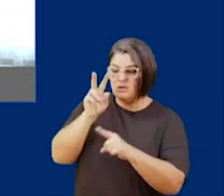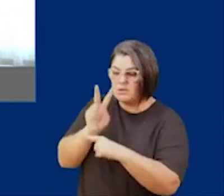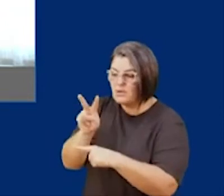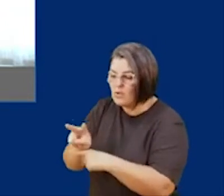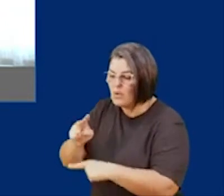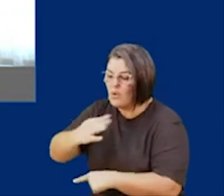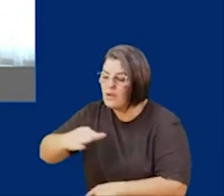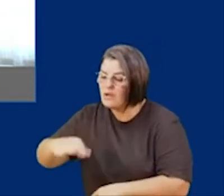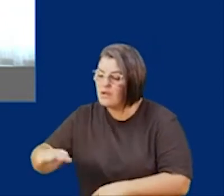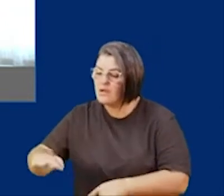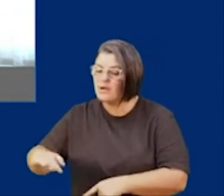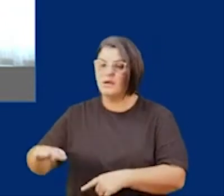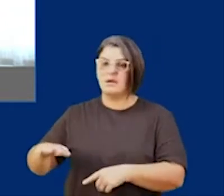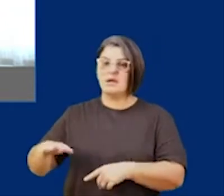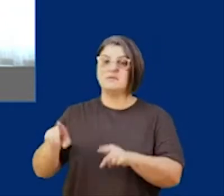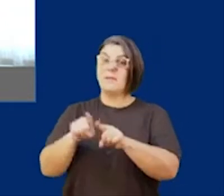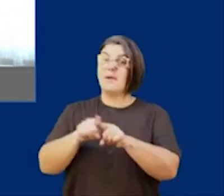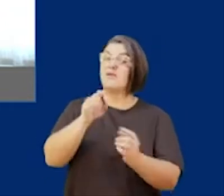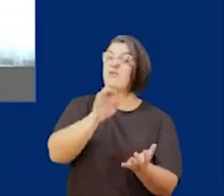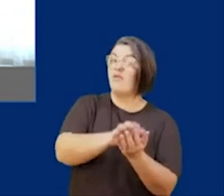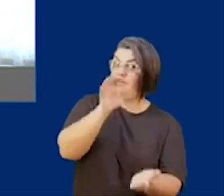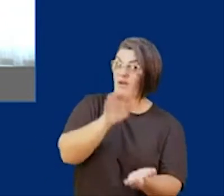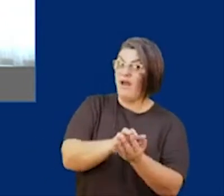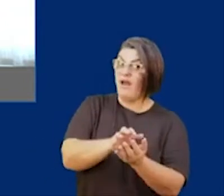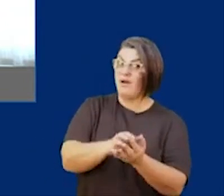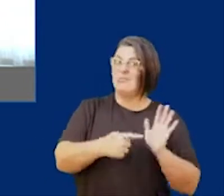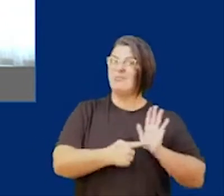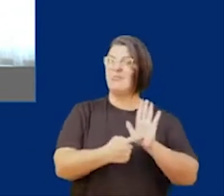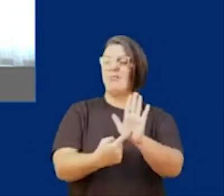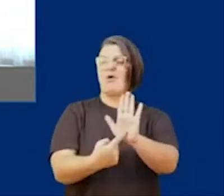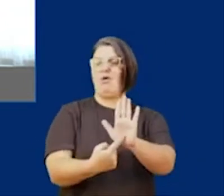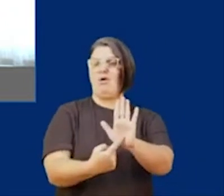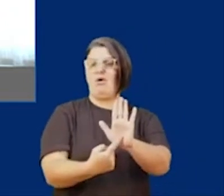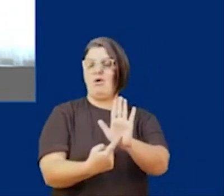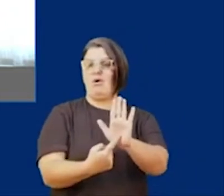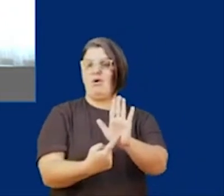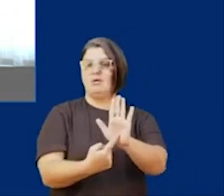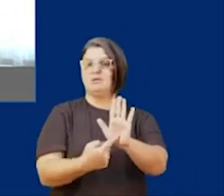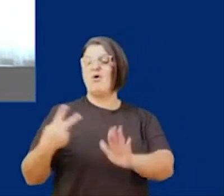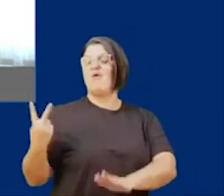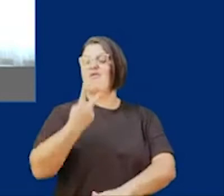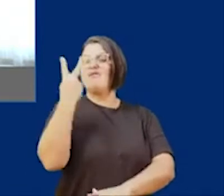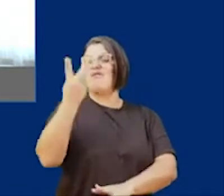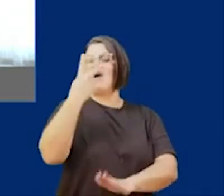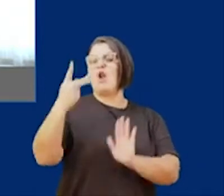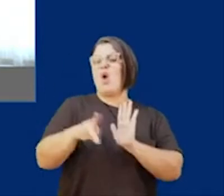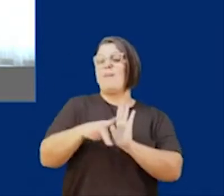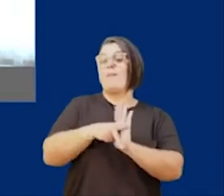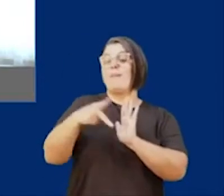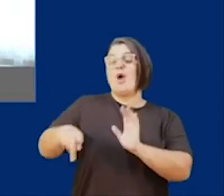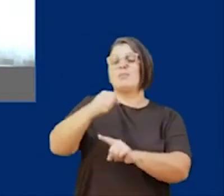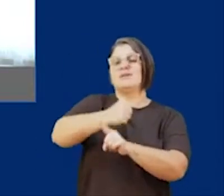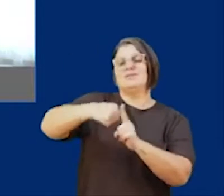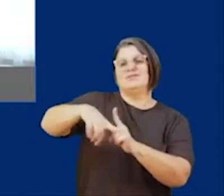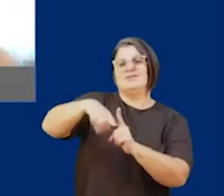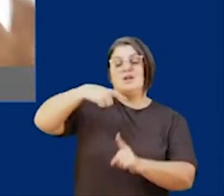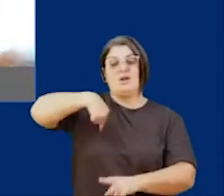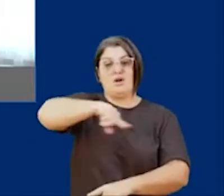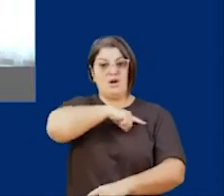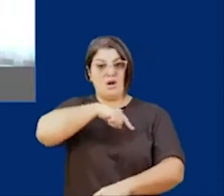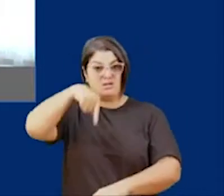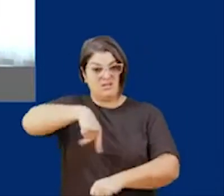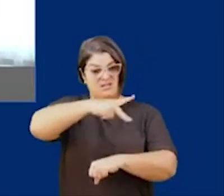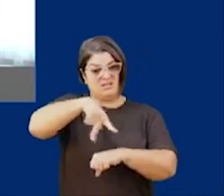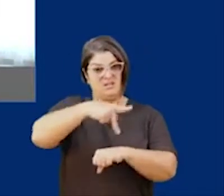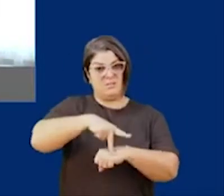crianças e dos velhos revela muito sobre os valores dessa sociedade, né? E a gente aqui no nosso país, na